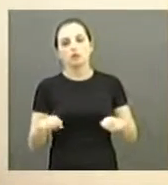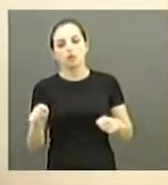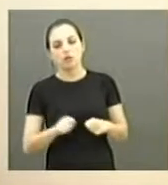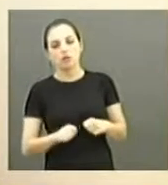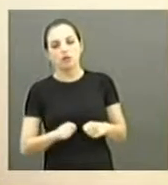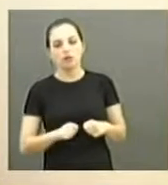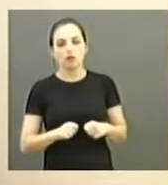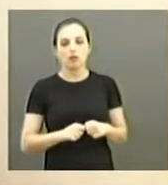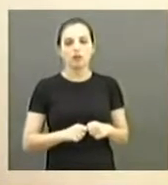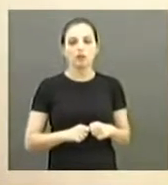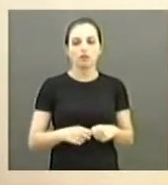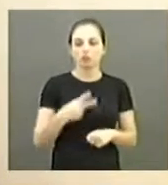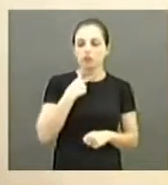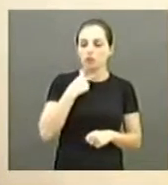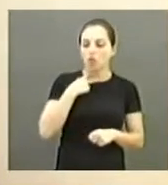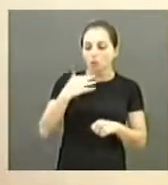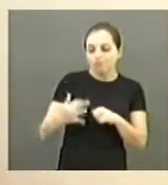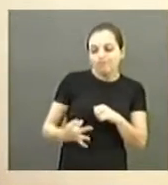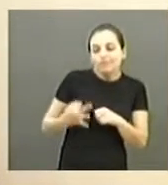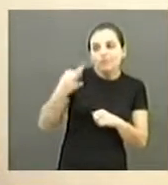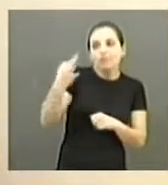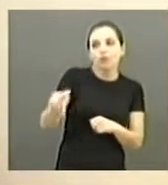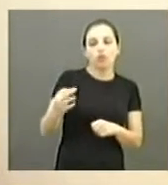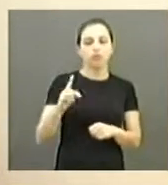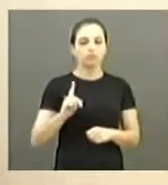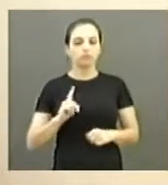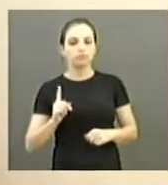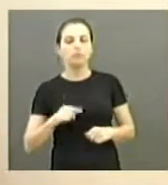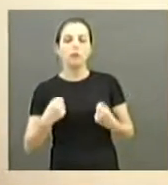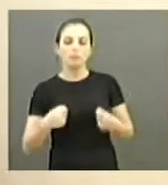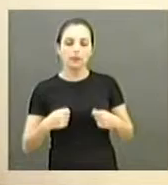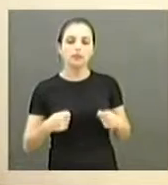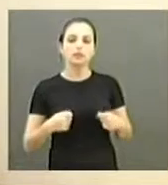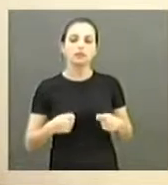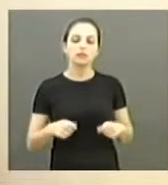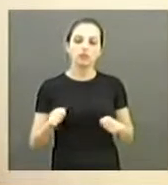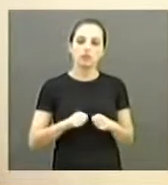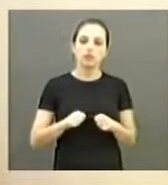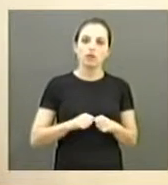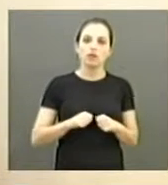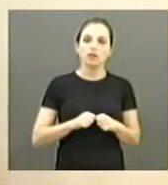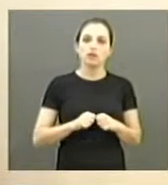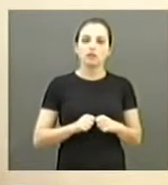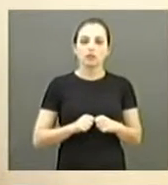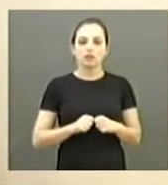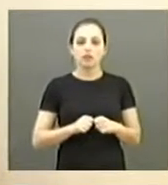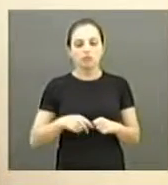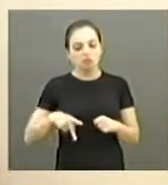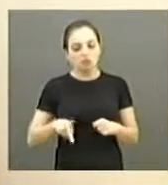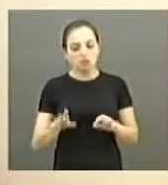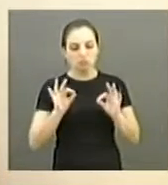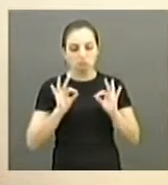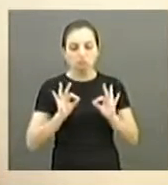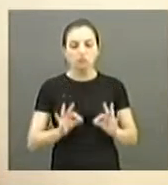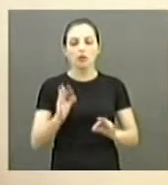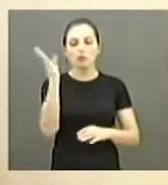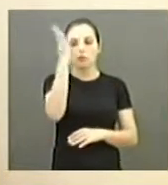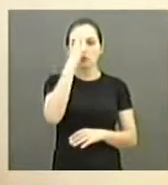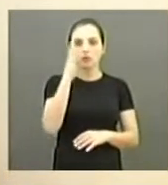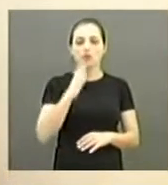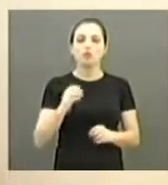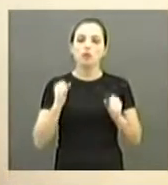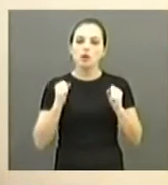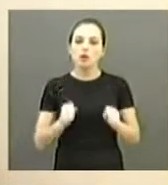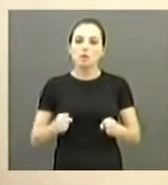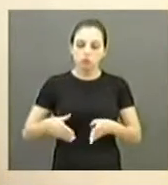feito, não pode ser postergado, e precisa ser feito com todas as letras, para que o Brasil possa